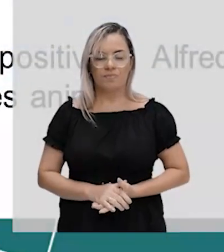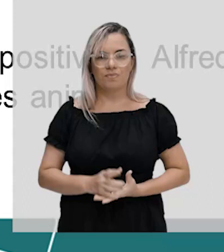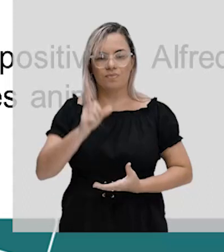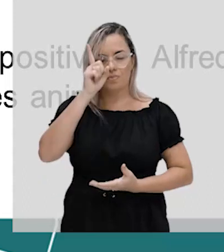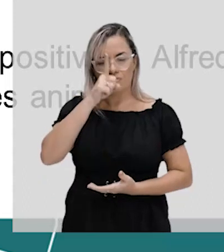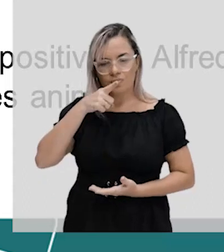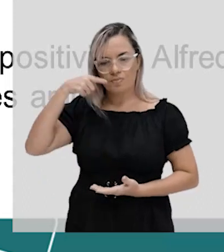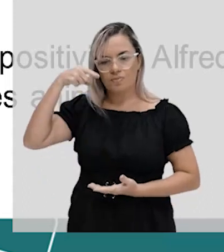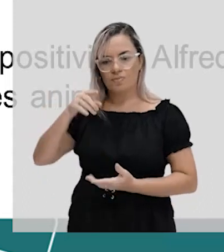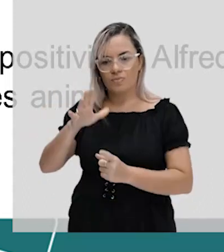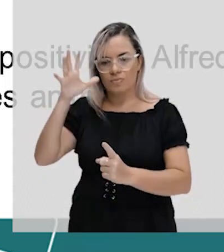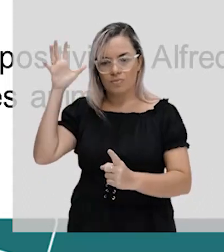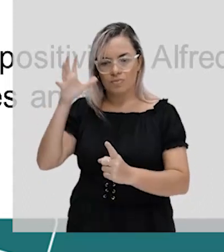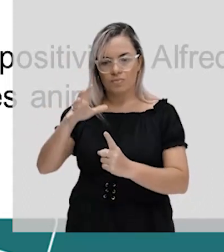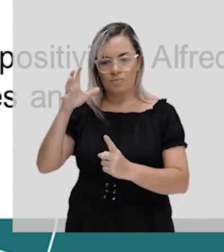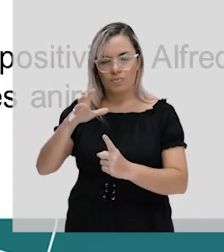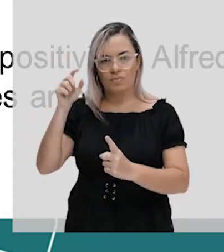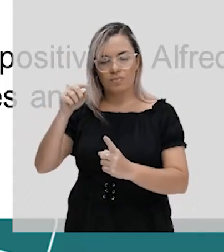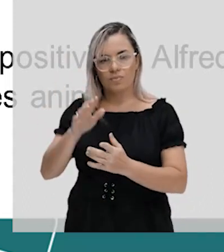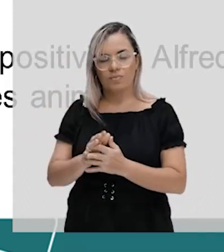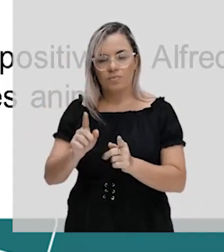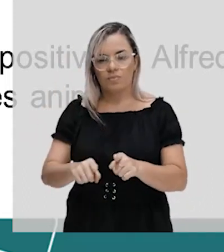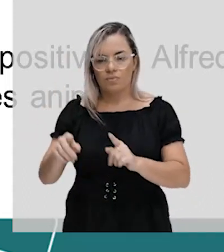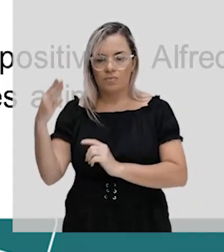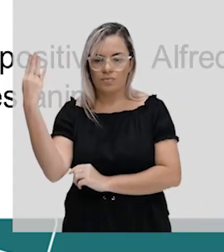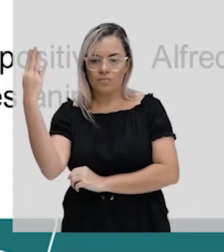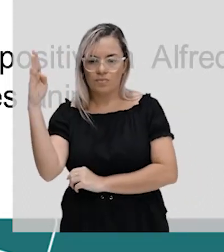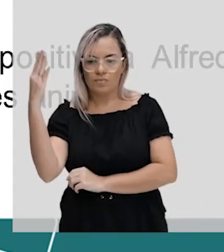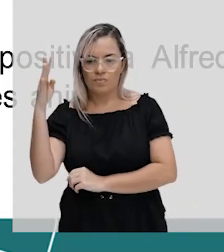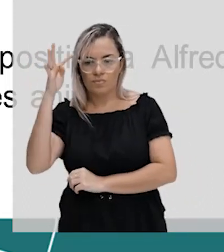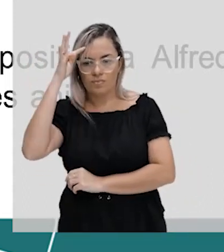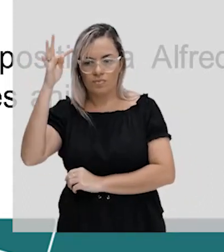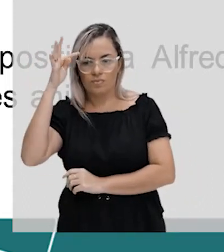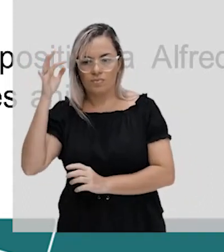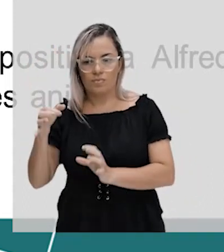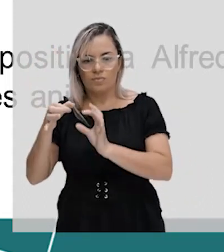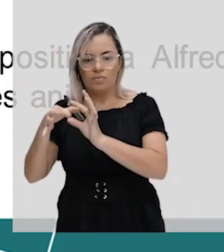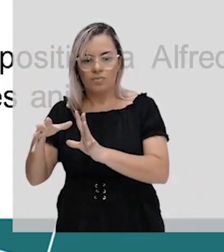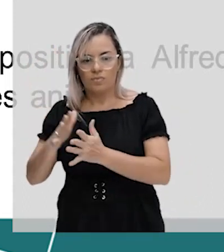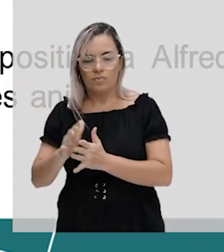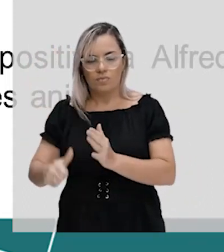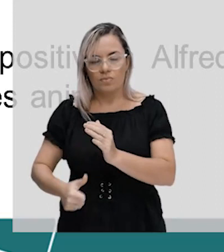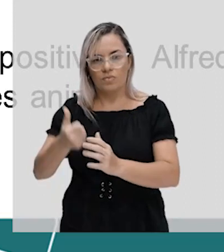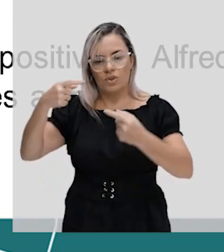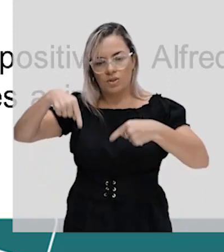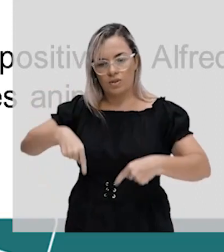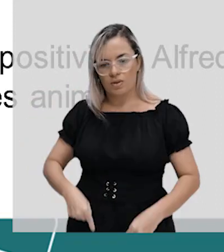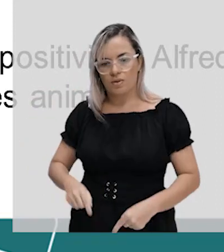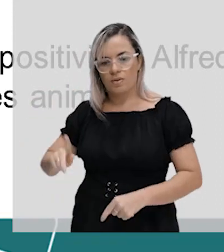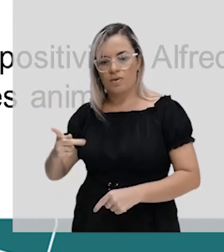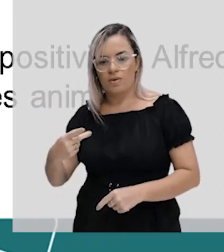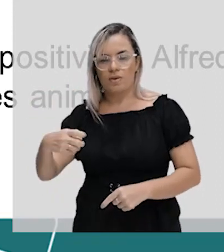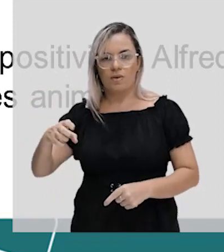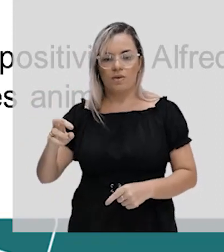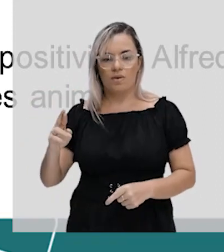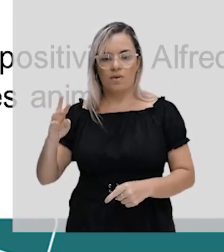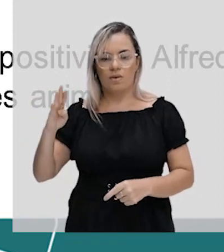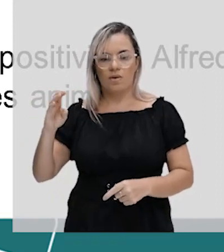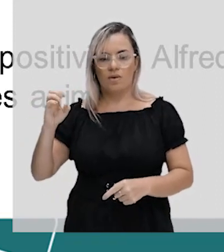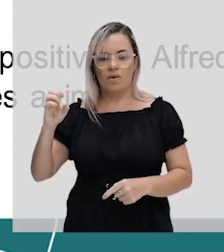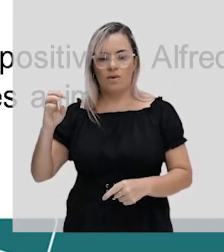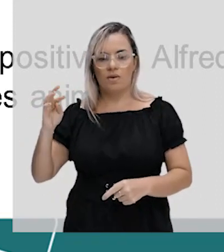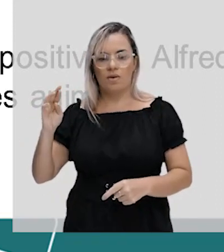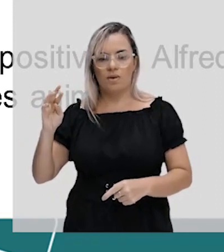Durkheim foi influenciado pelo biólogo, teórico liberal e precursor da antropologia Herbert